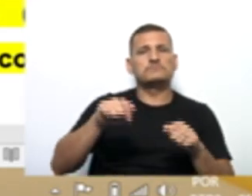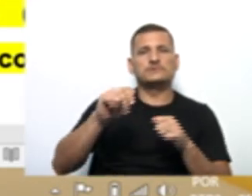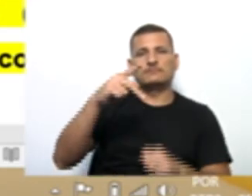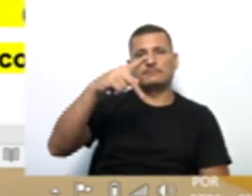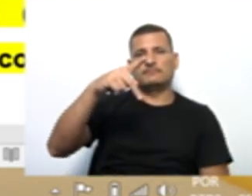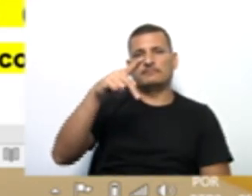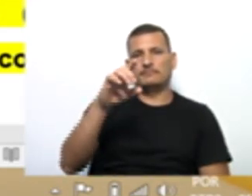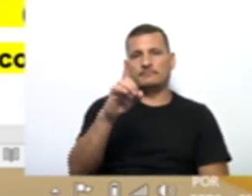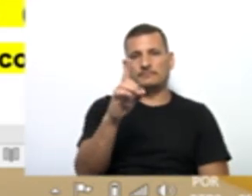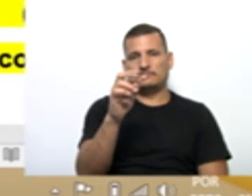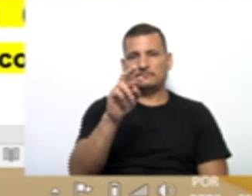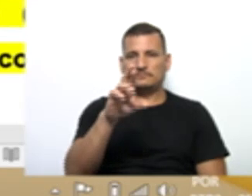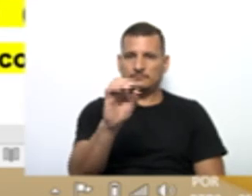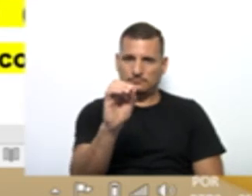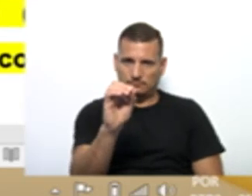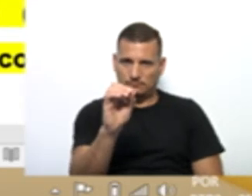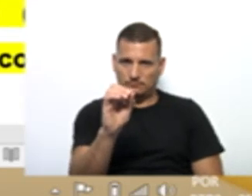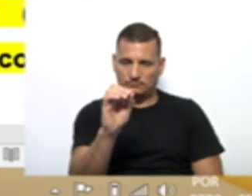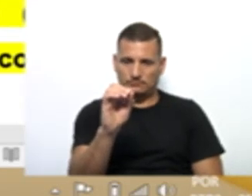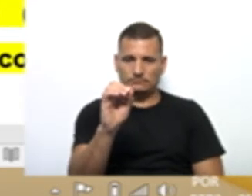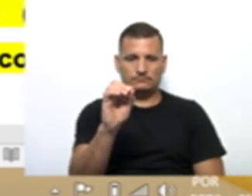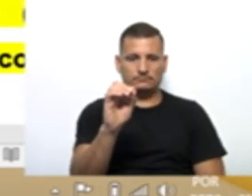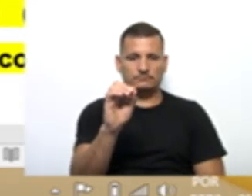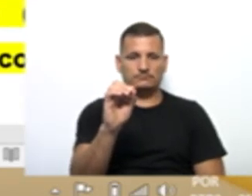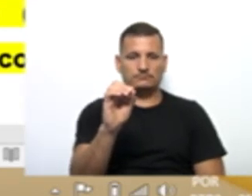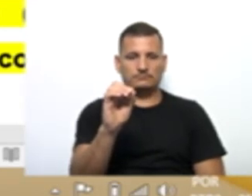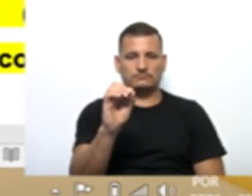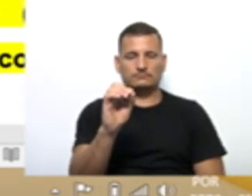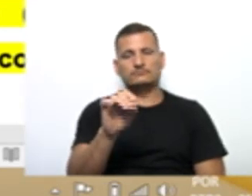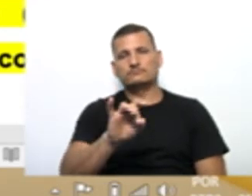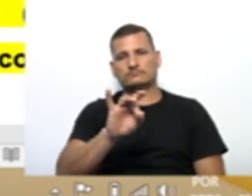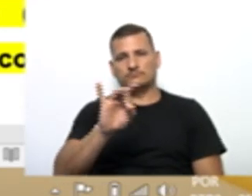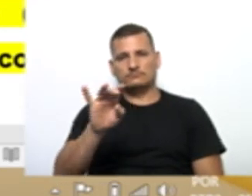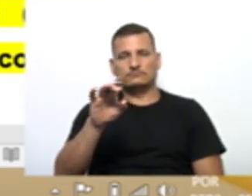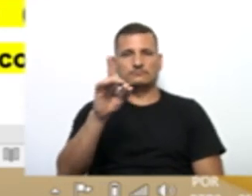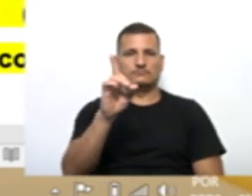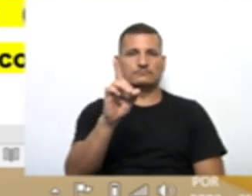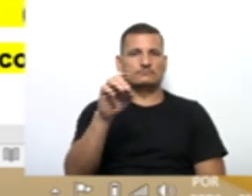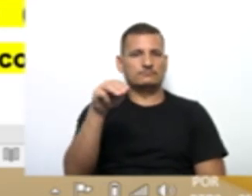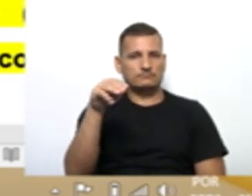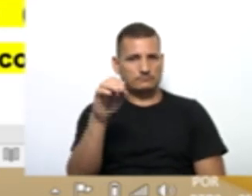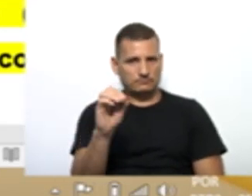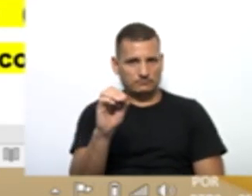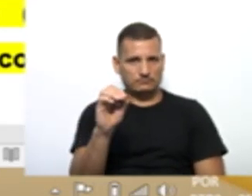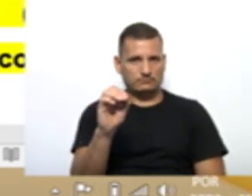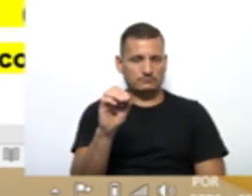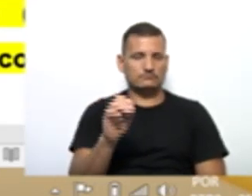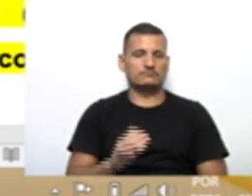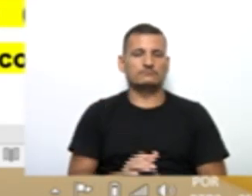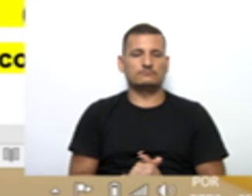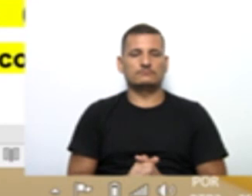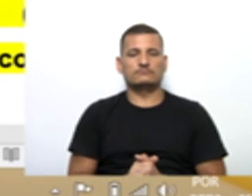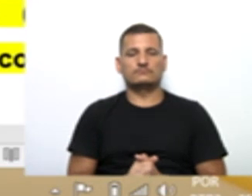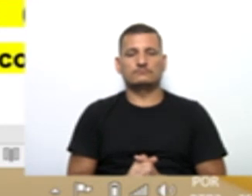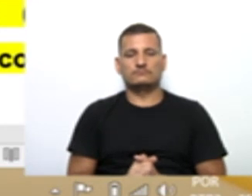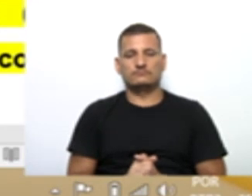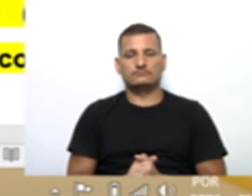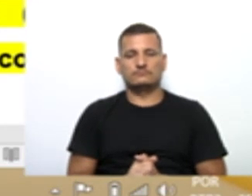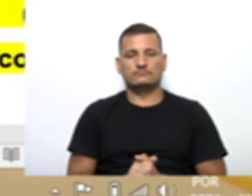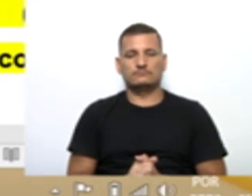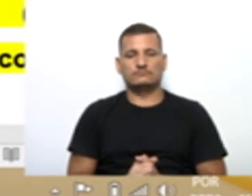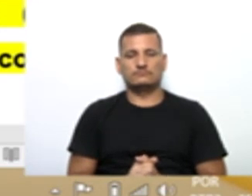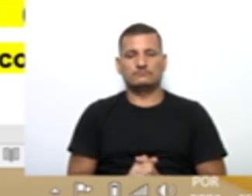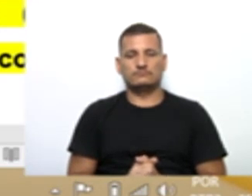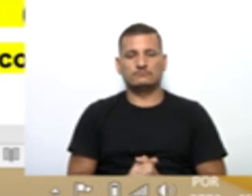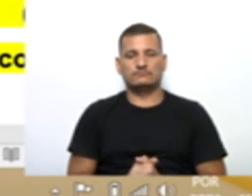Pedro, correto? Então, eu vou deixar só para Demo. Outra observação é